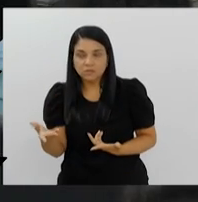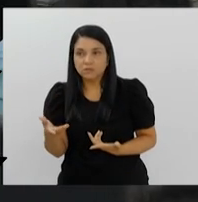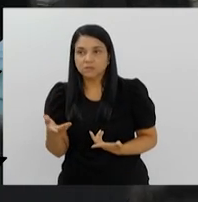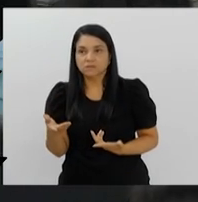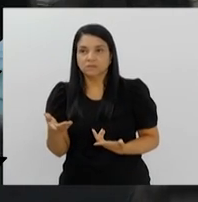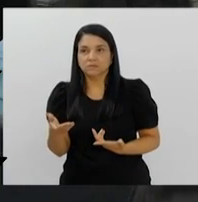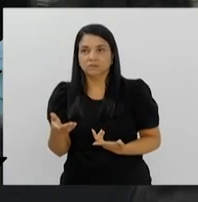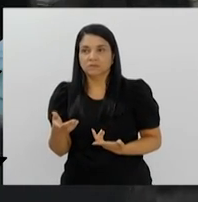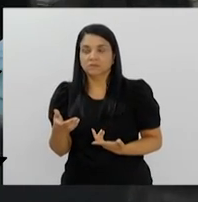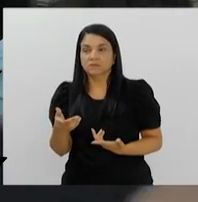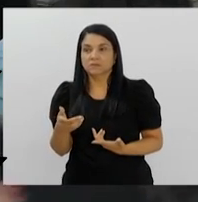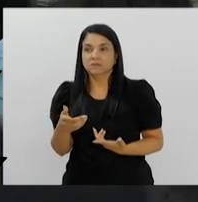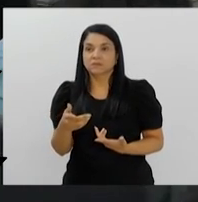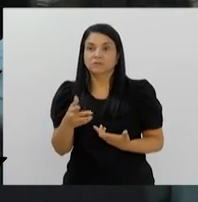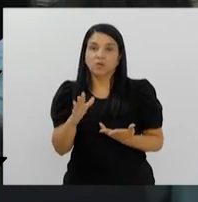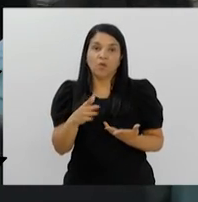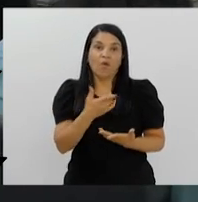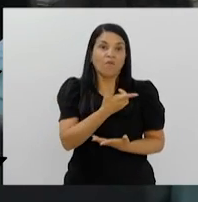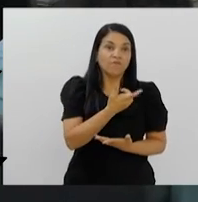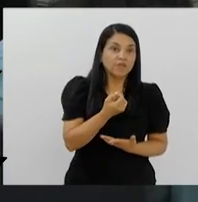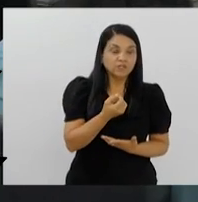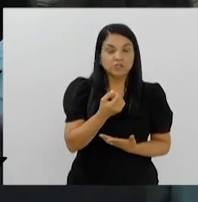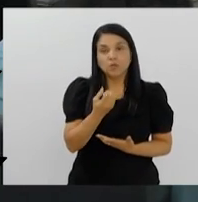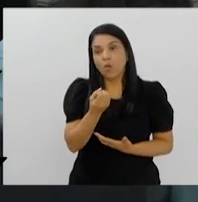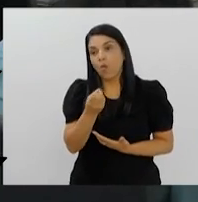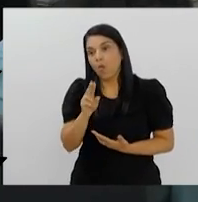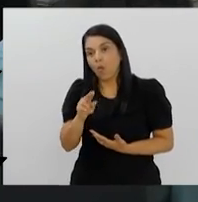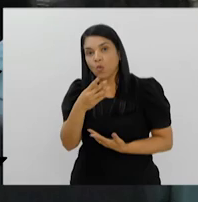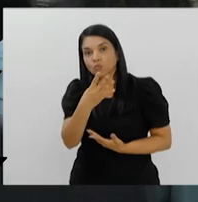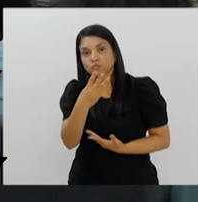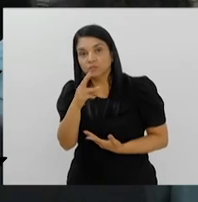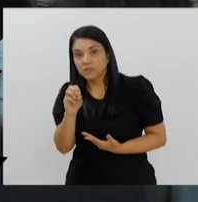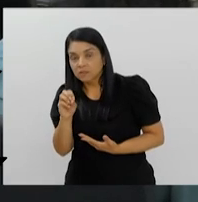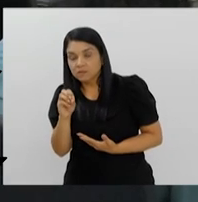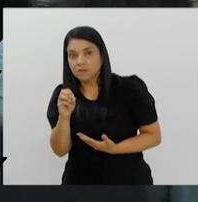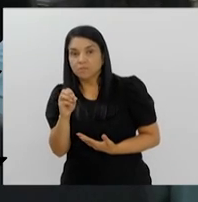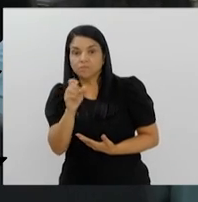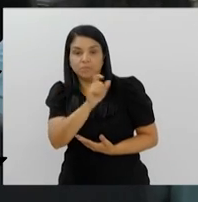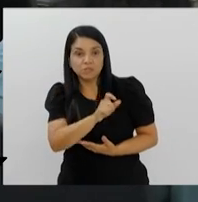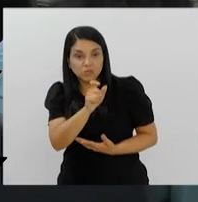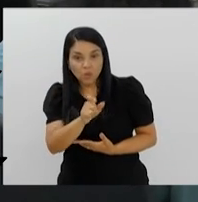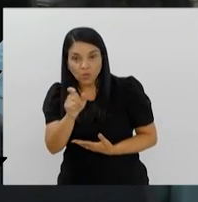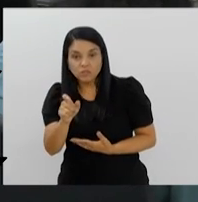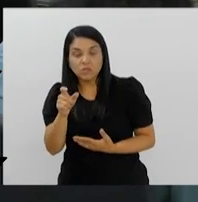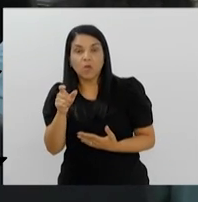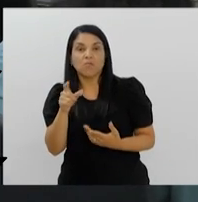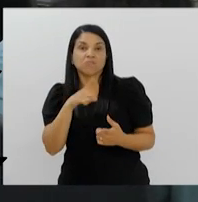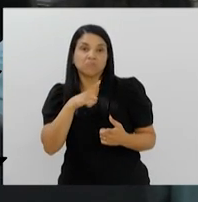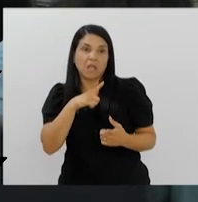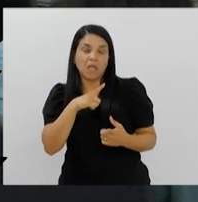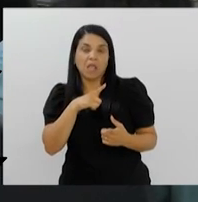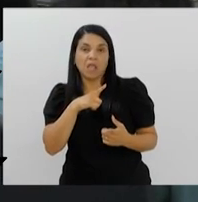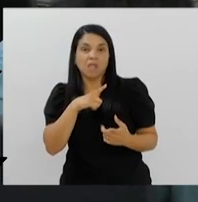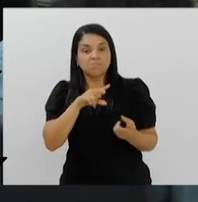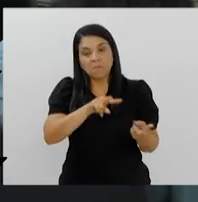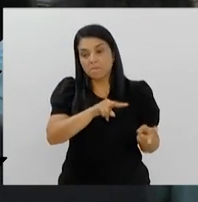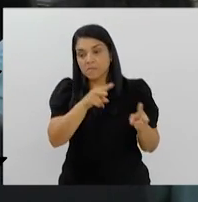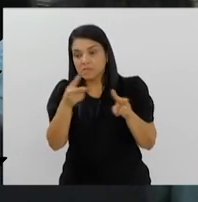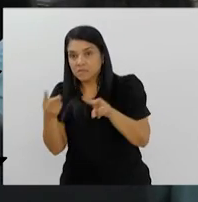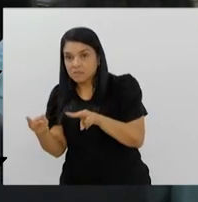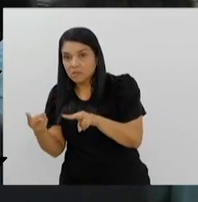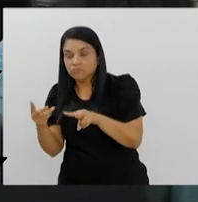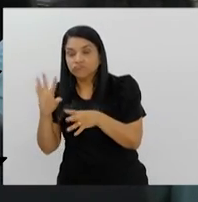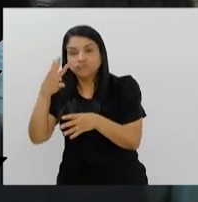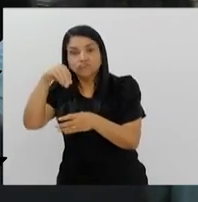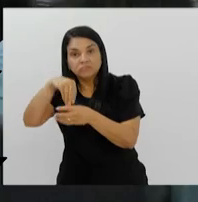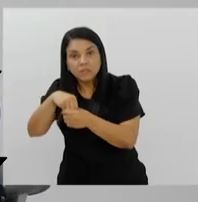apontou 20 ou 30 casos que estão aqui eu não sei excelência se estão relacionados por exemplo uma migração de 580.000